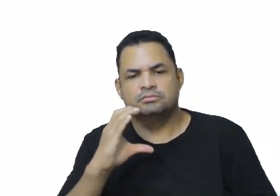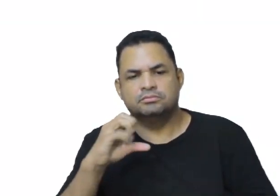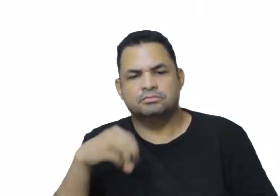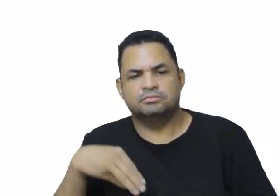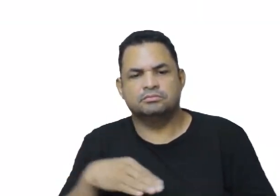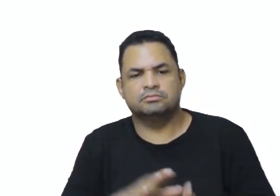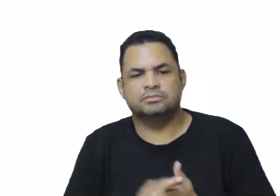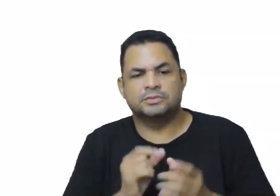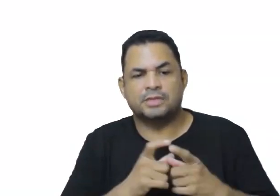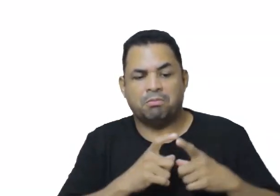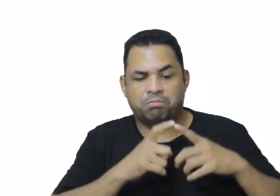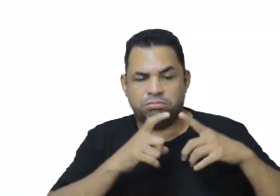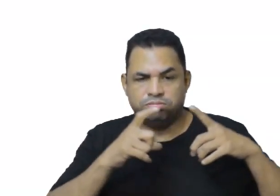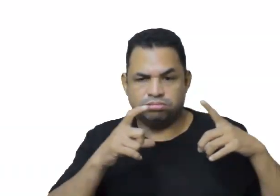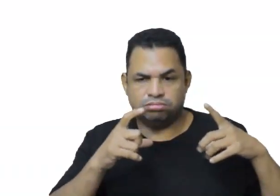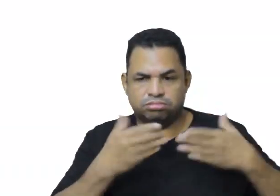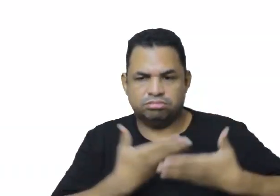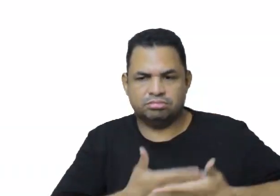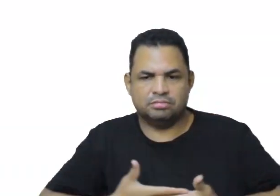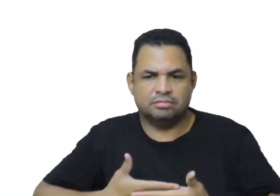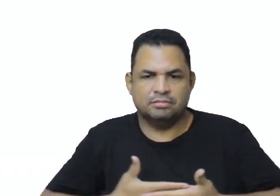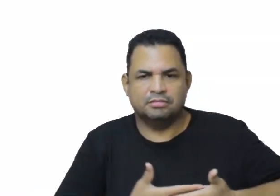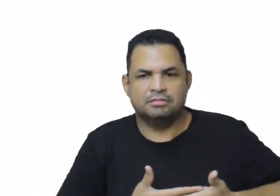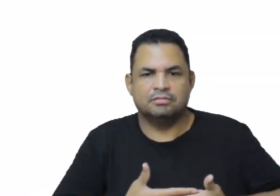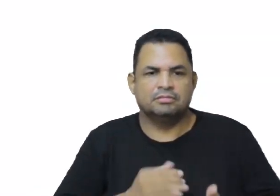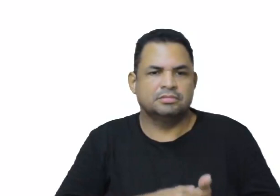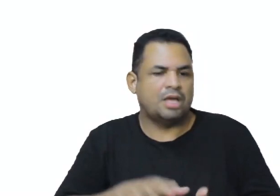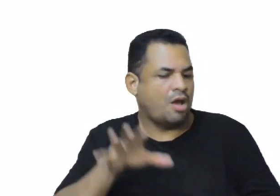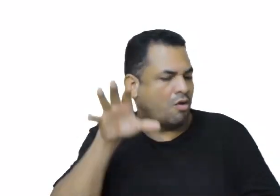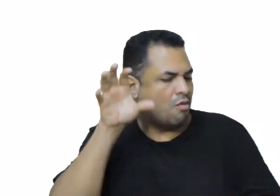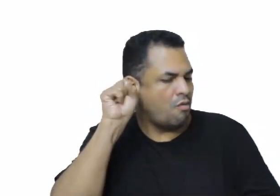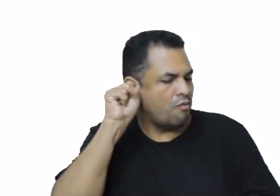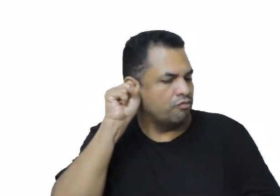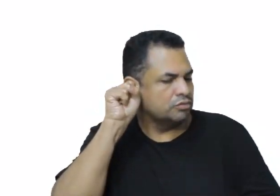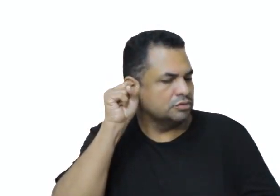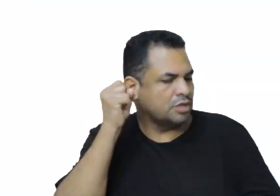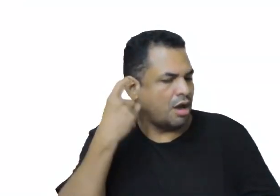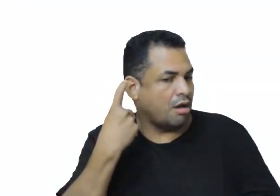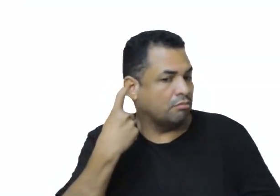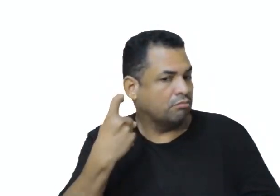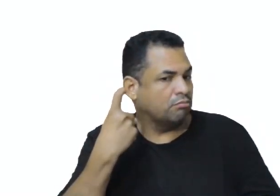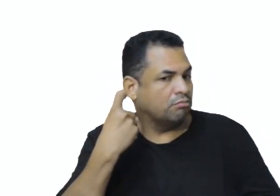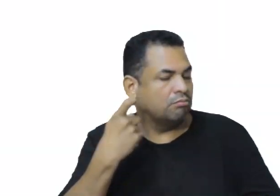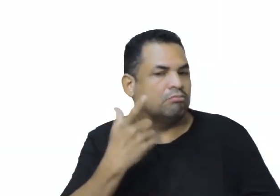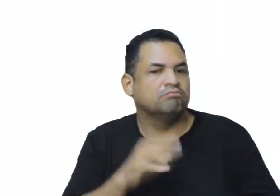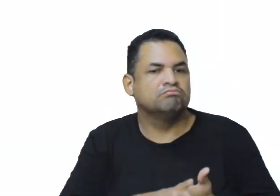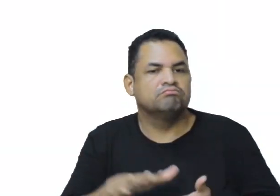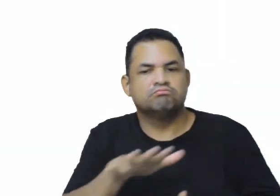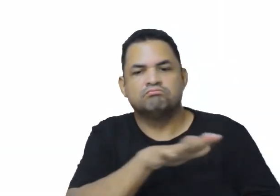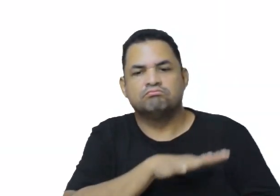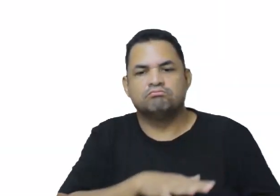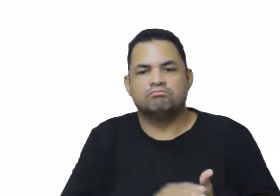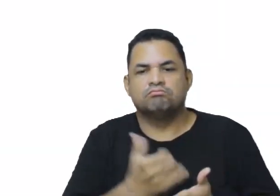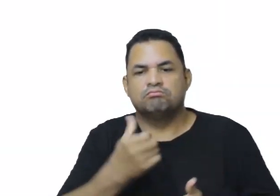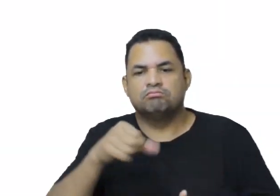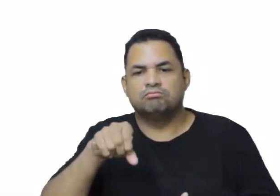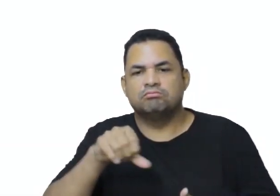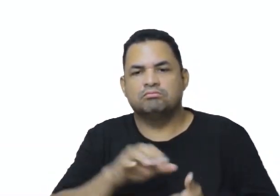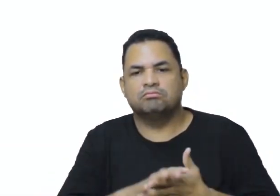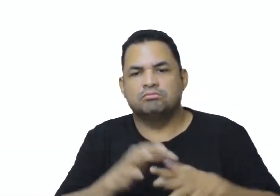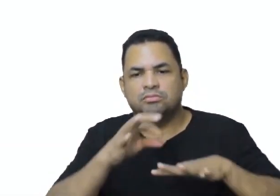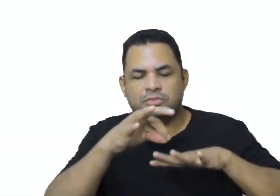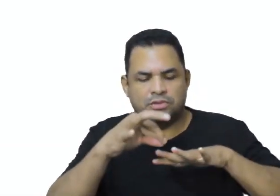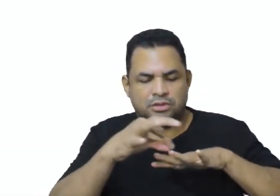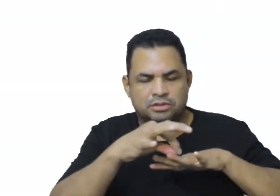está bem grande, né? E o feto ouve os sons do ambiente, tá? 19 semanas a gente consegue perceber a formação